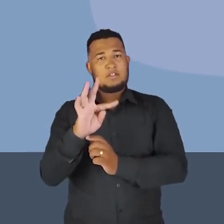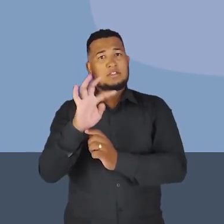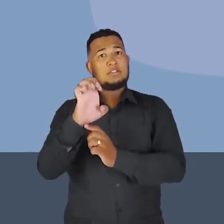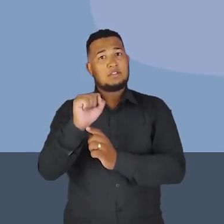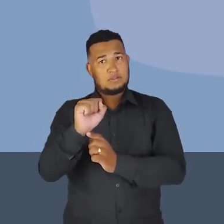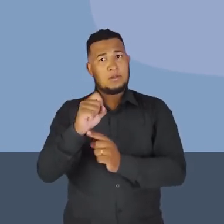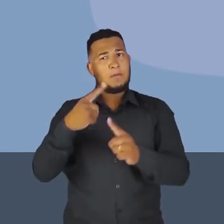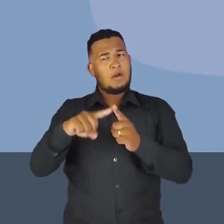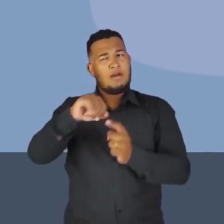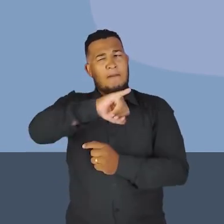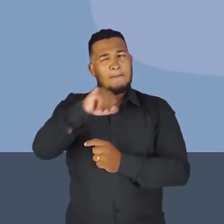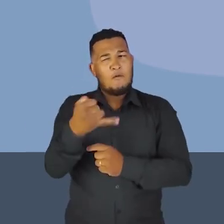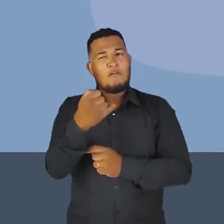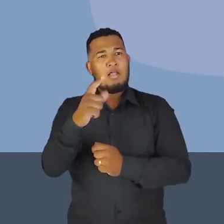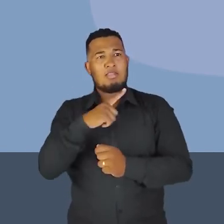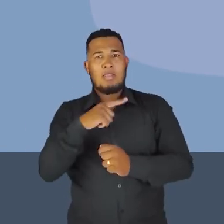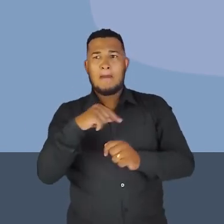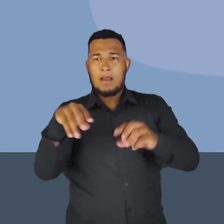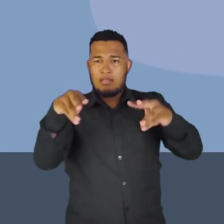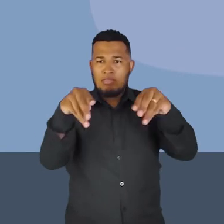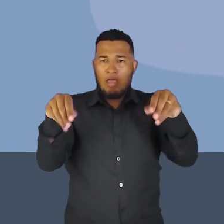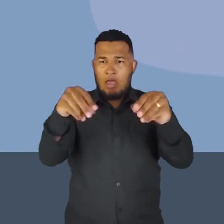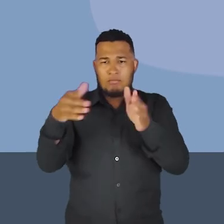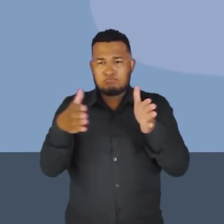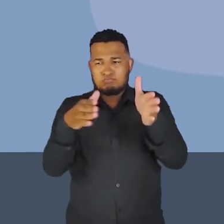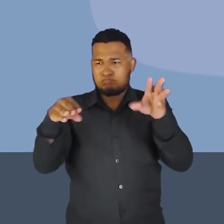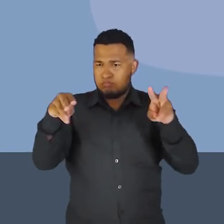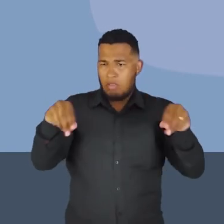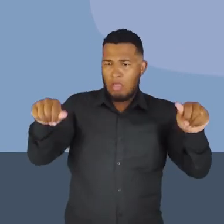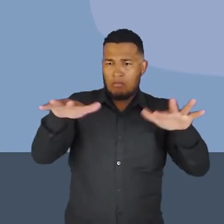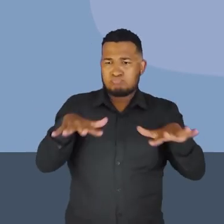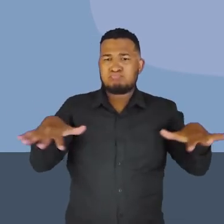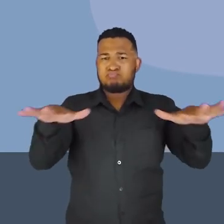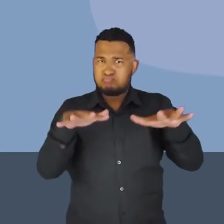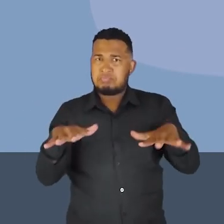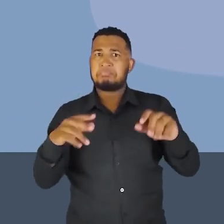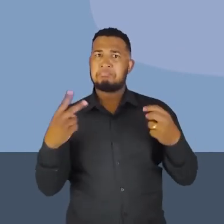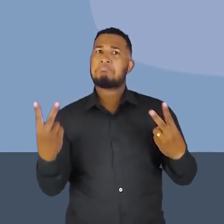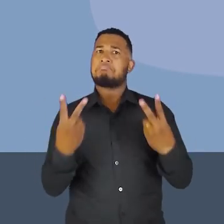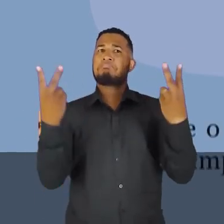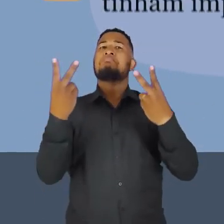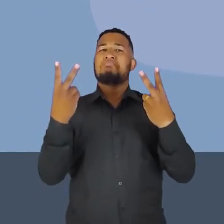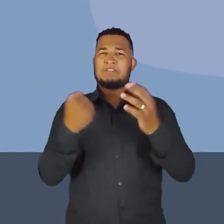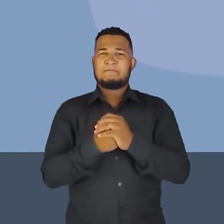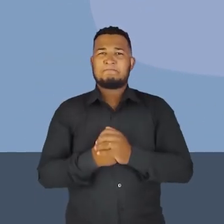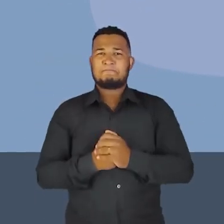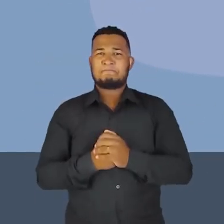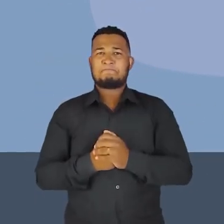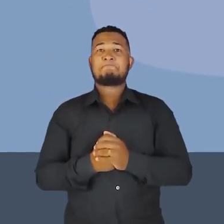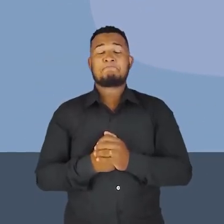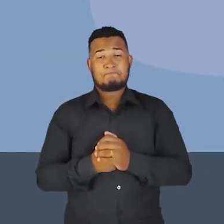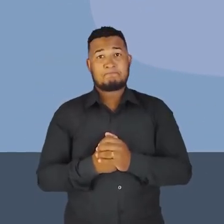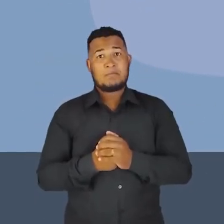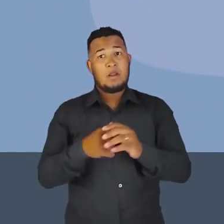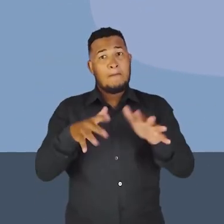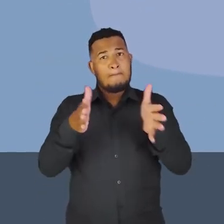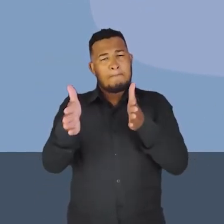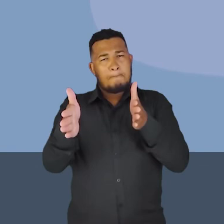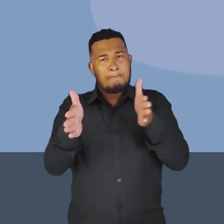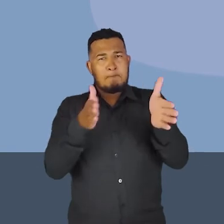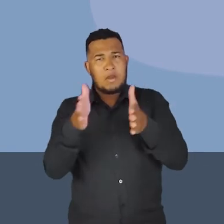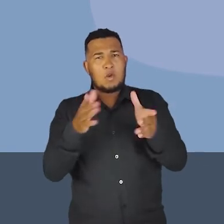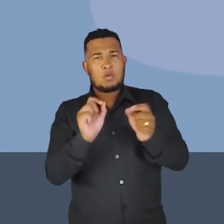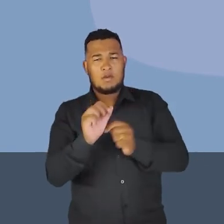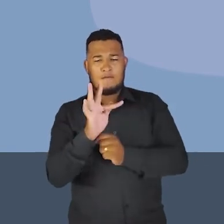férteis que o rodeavam. Assim plantavam de tempos em tempos, pois as civilizações eram seminômades. Durante o feudalismo, dos